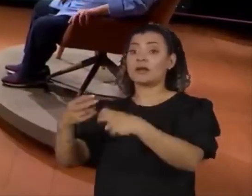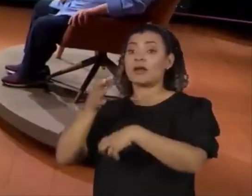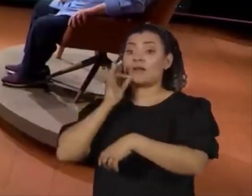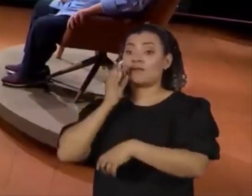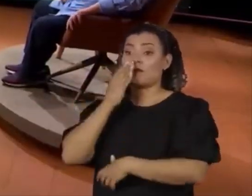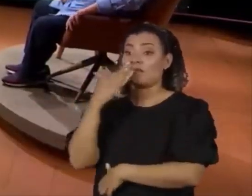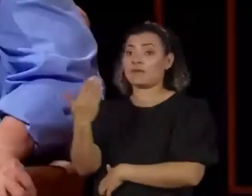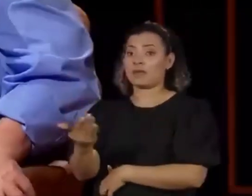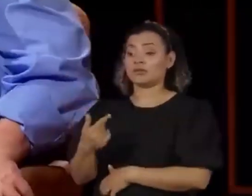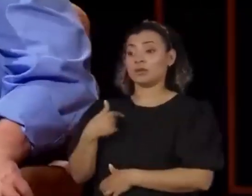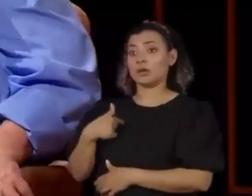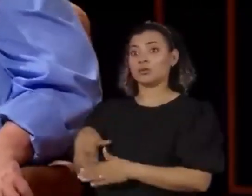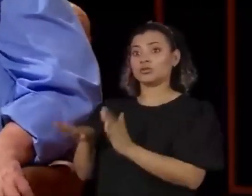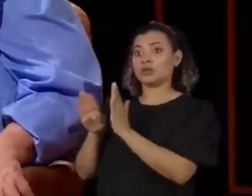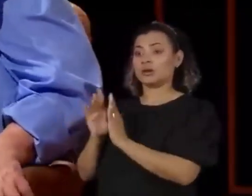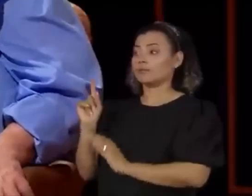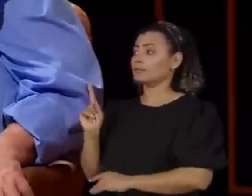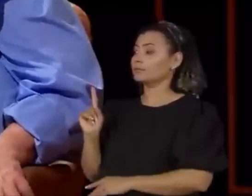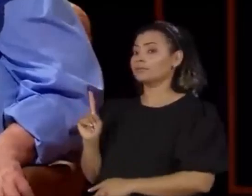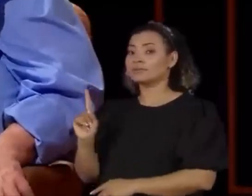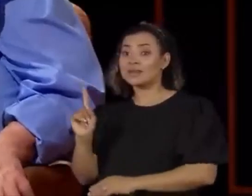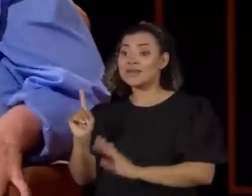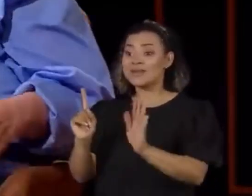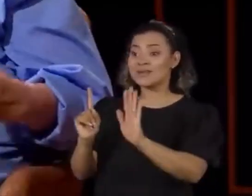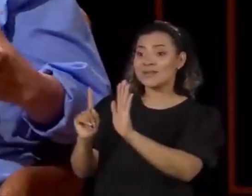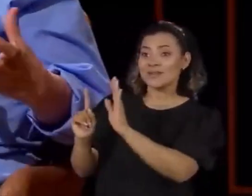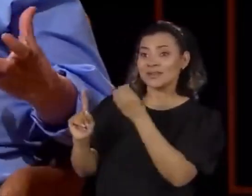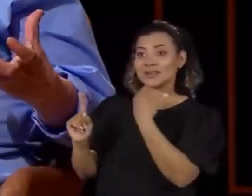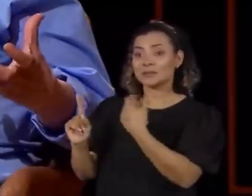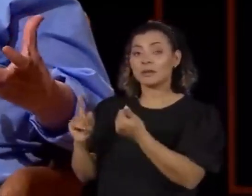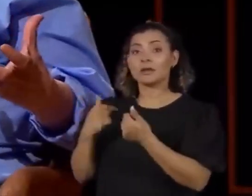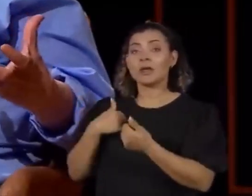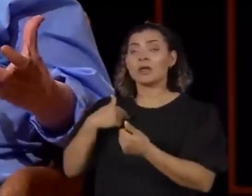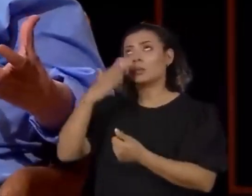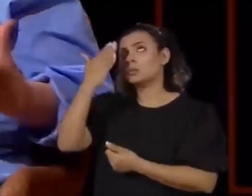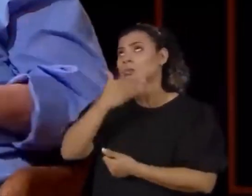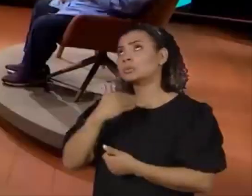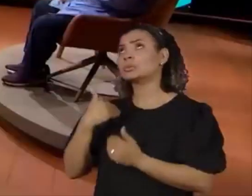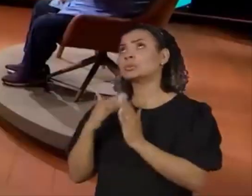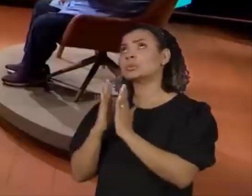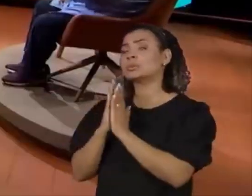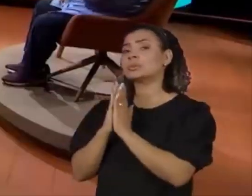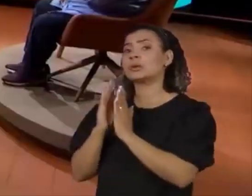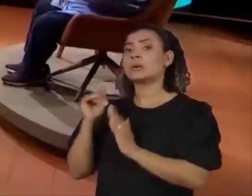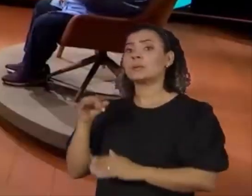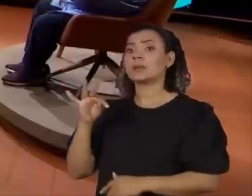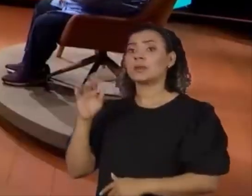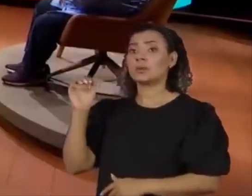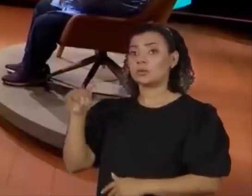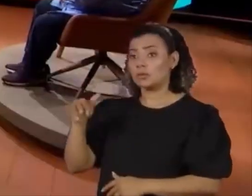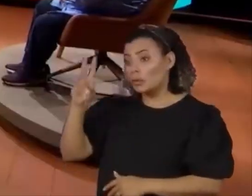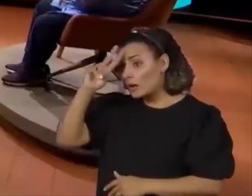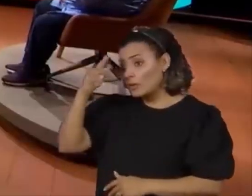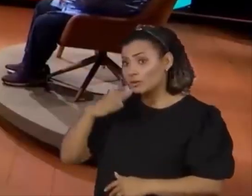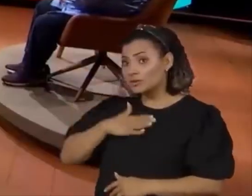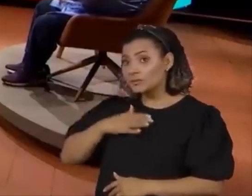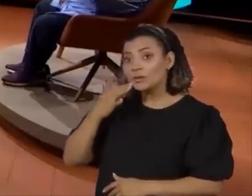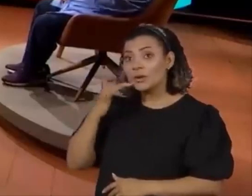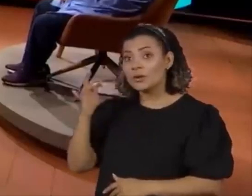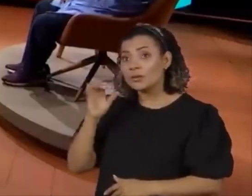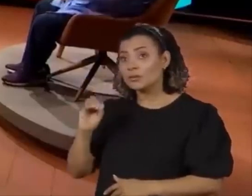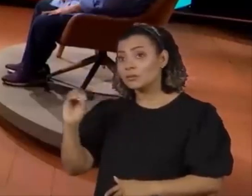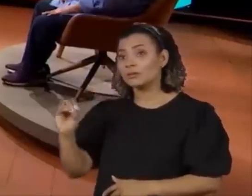café eu cheguei e me apresentei eu tava rezando para o Milton tá lá porque eu ia falar Ô meu tu lembra de mim